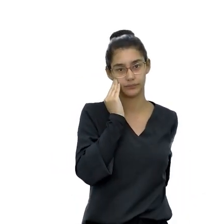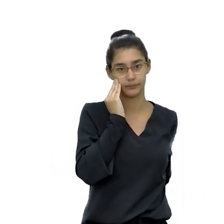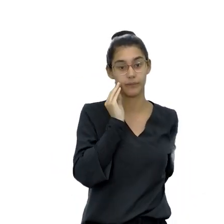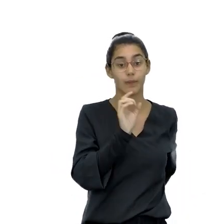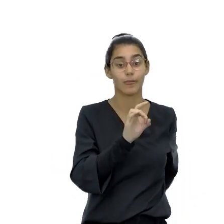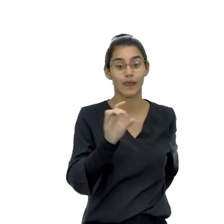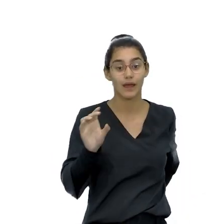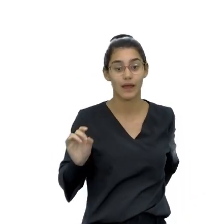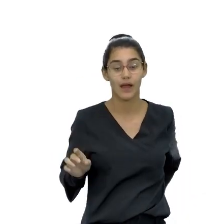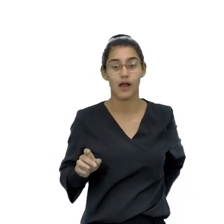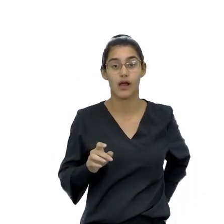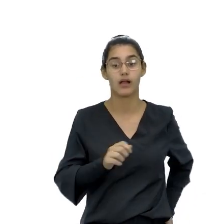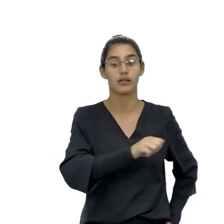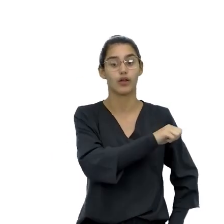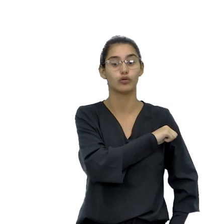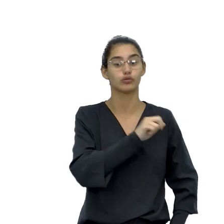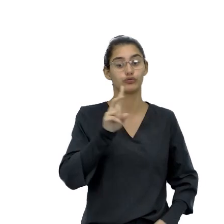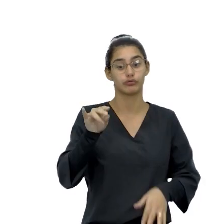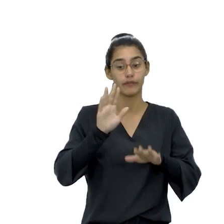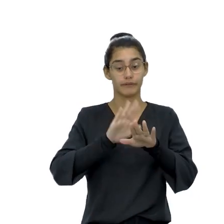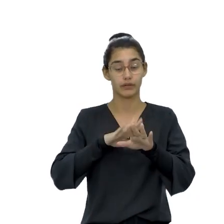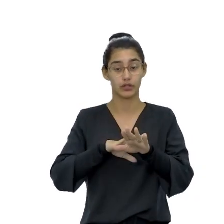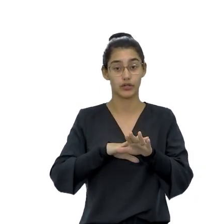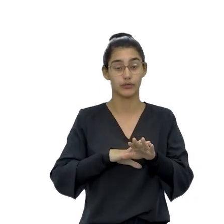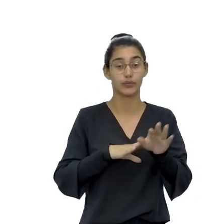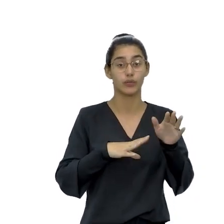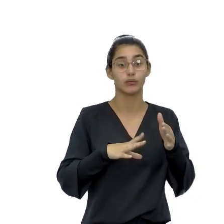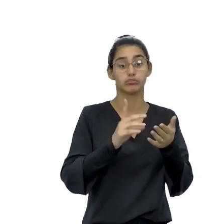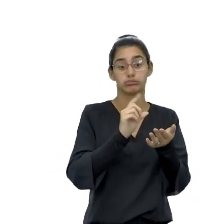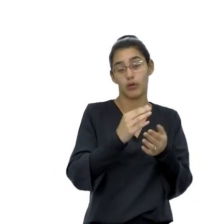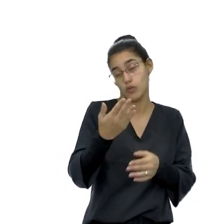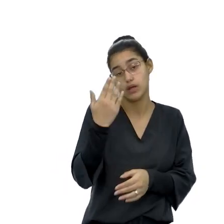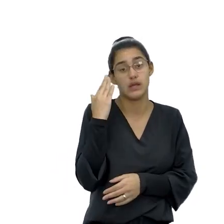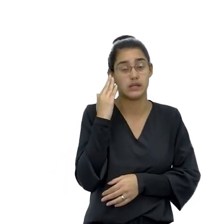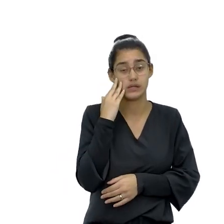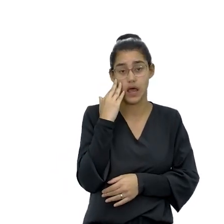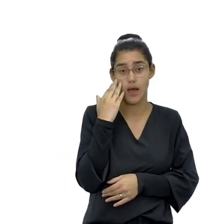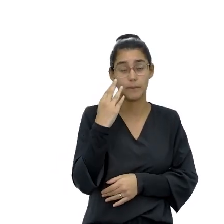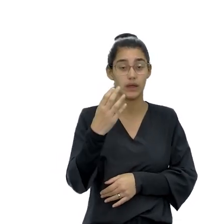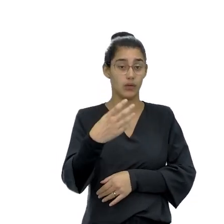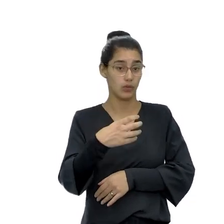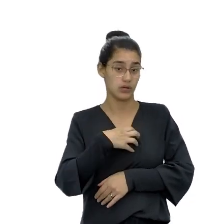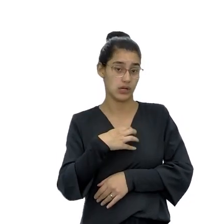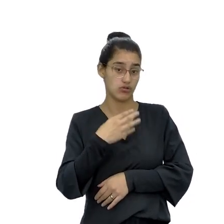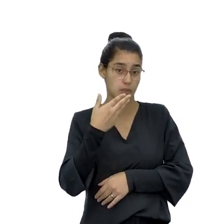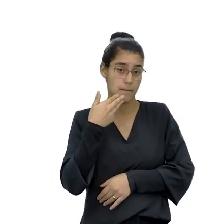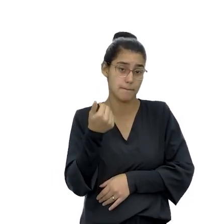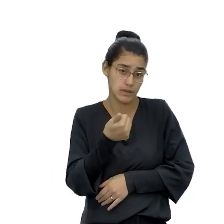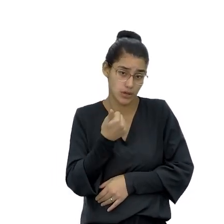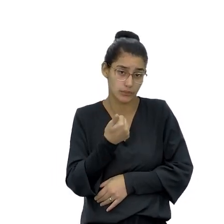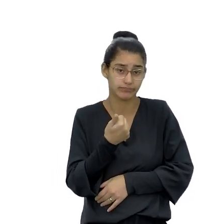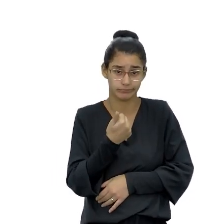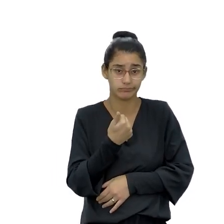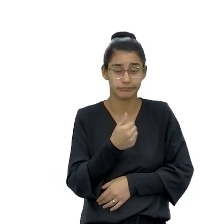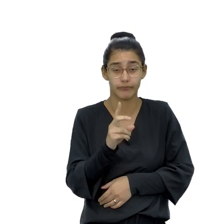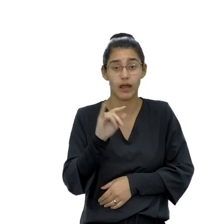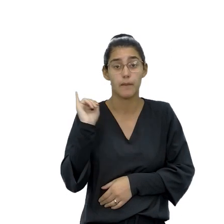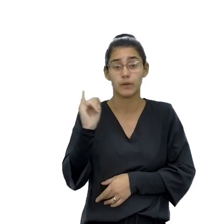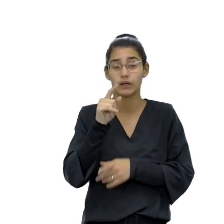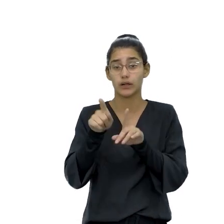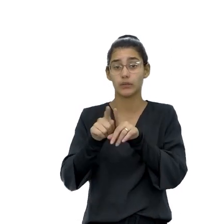cada aluno vai fazer aquele algoritmo que ele se sentir mais à vontade, e é importante que ele